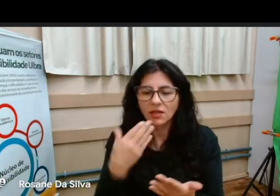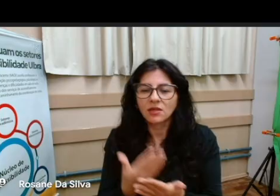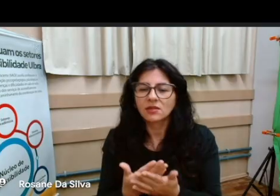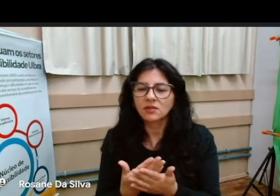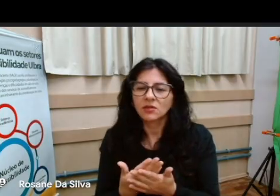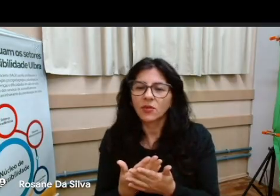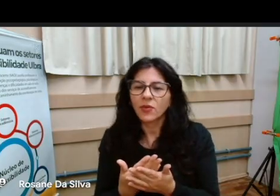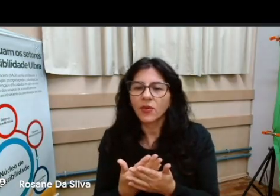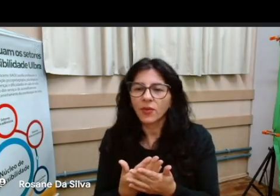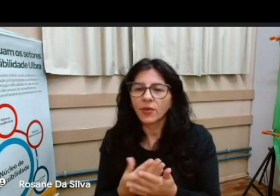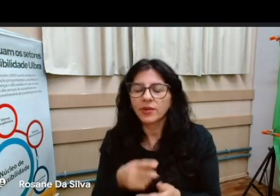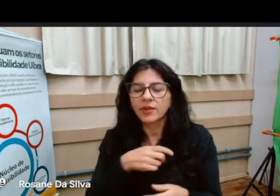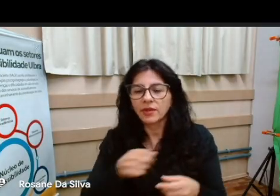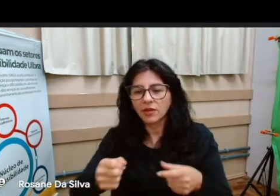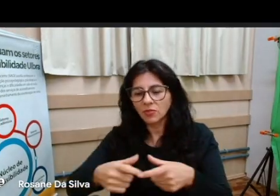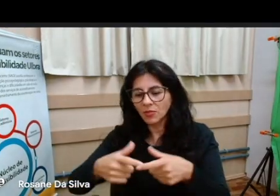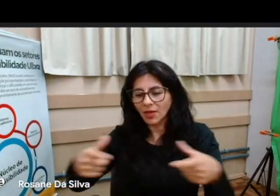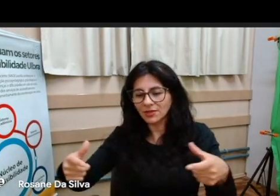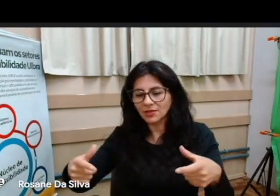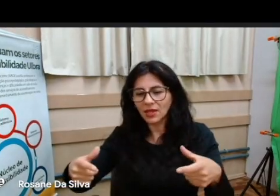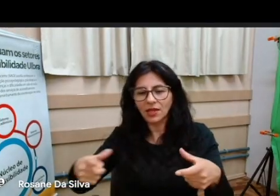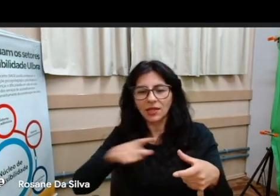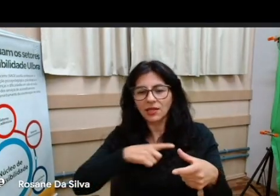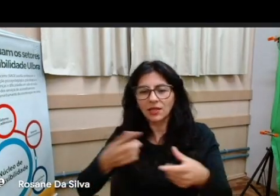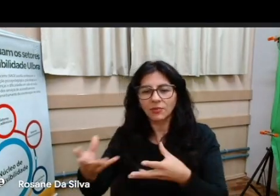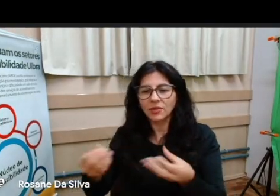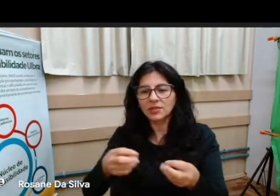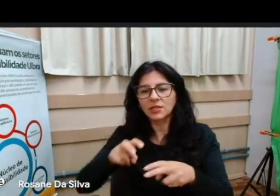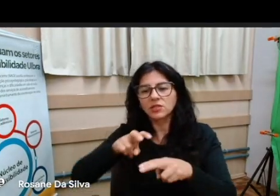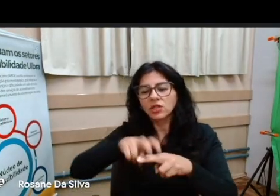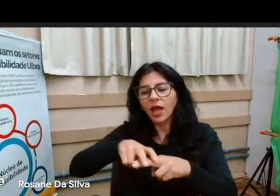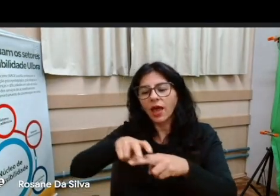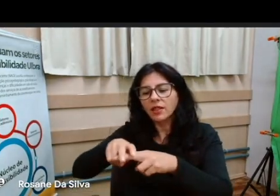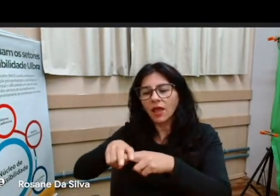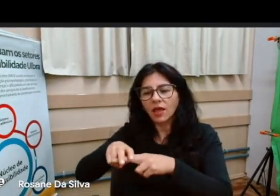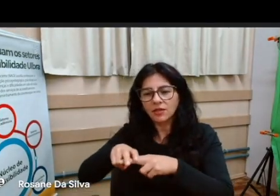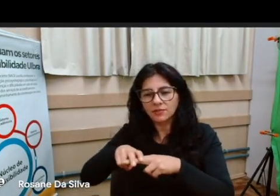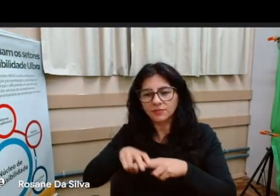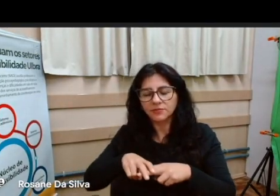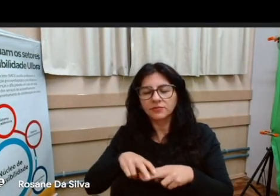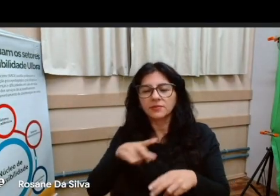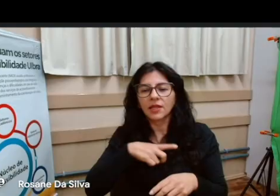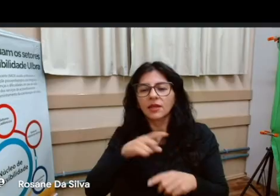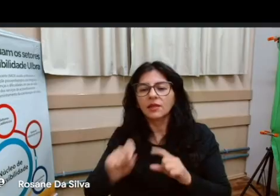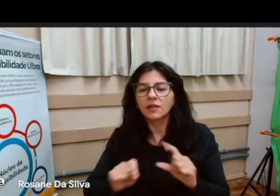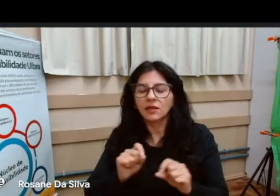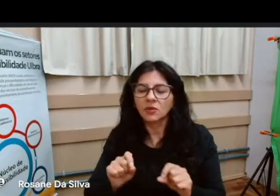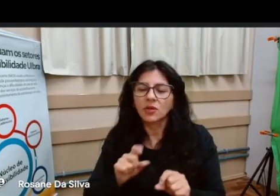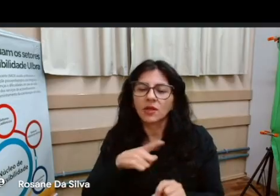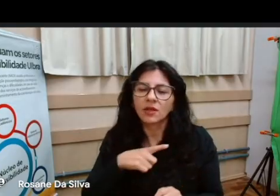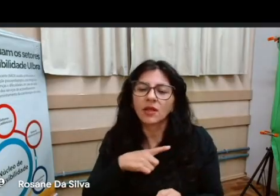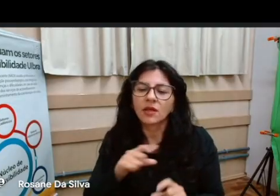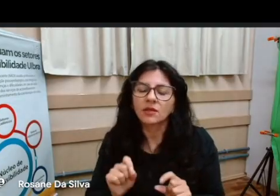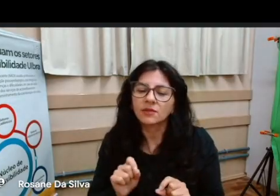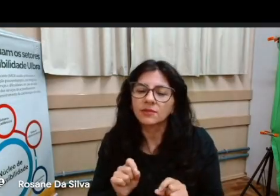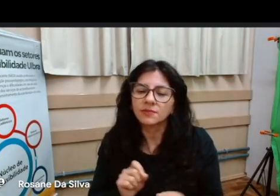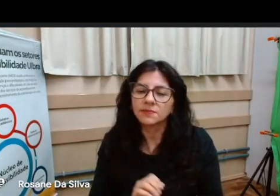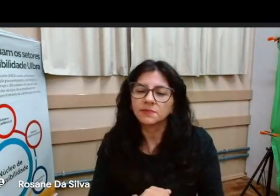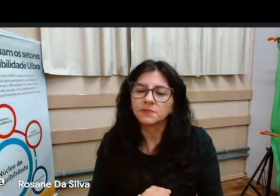escola e a gente tem uma sala cheia de cadeiras né E a gente tem